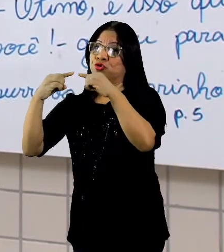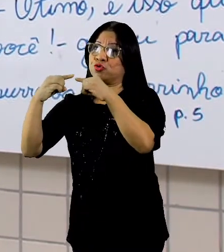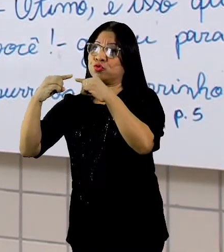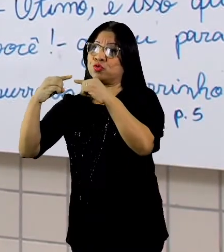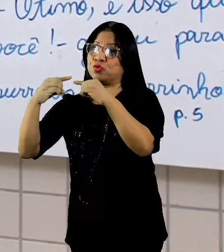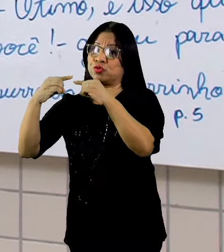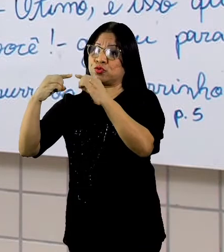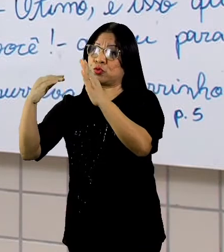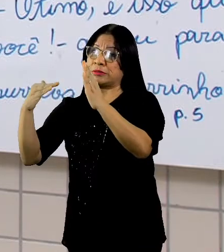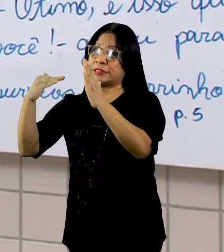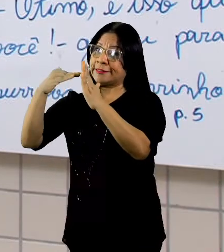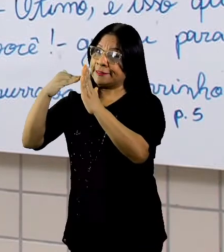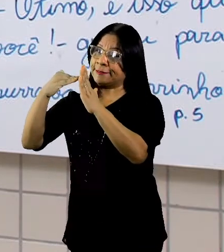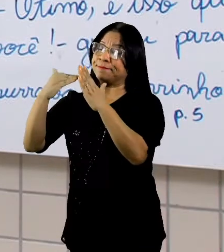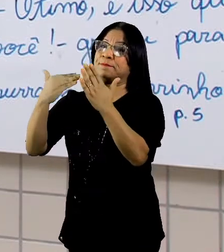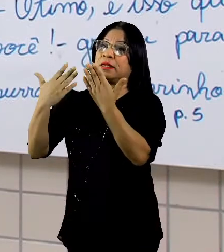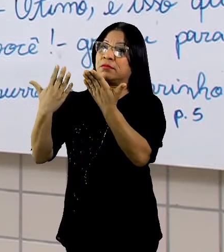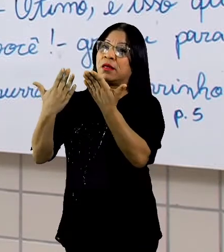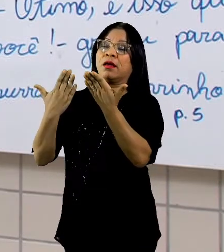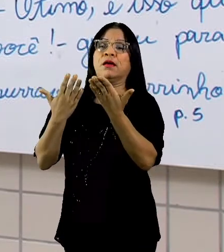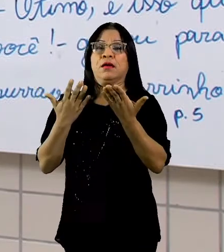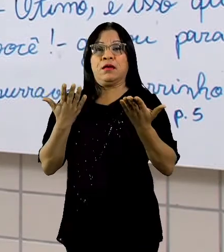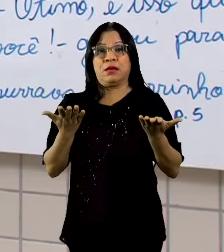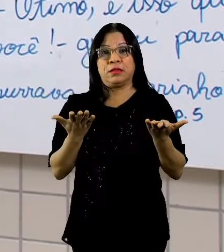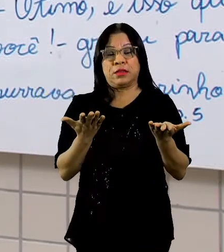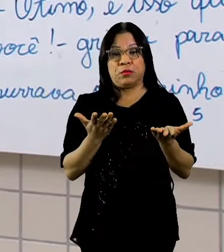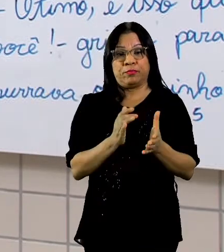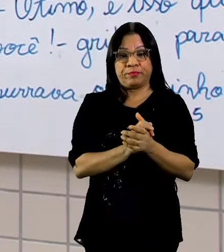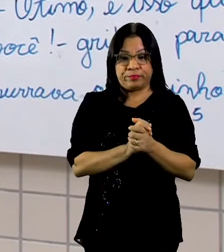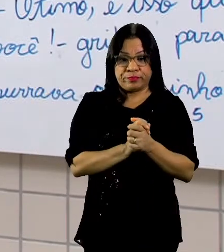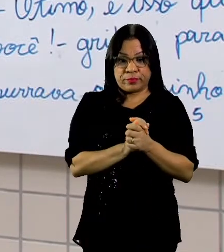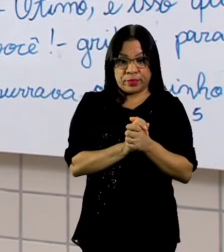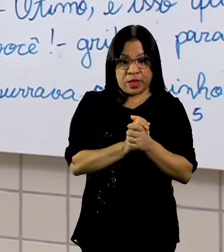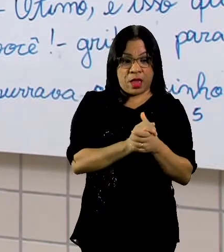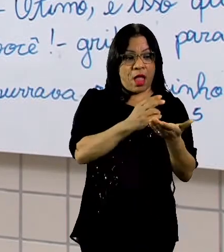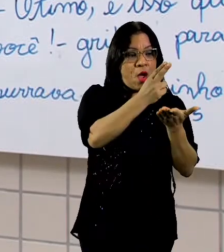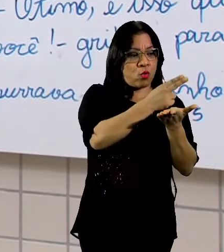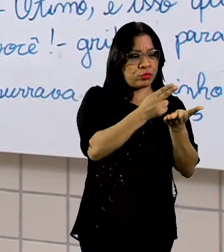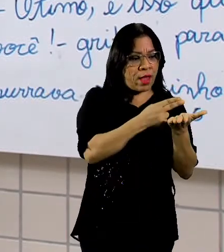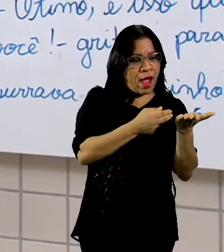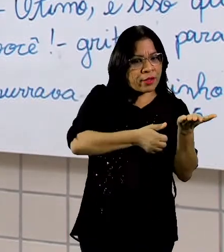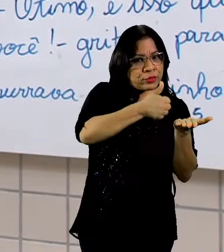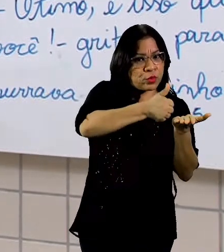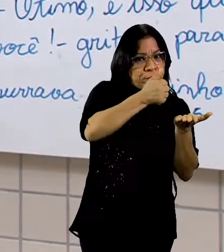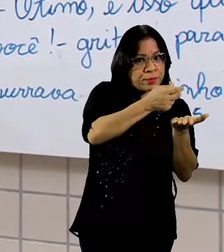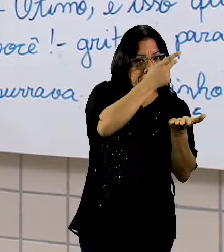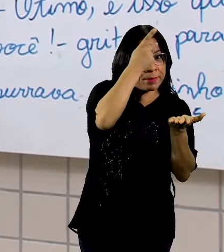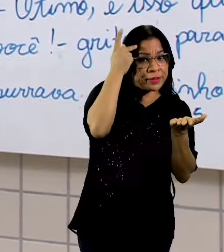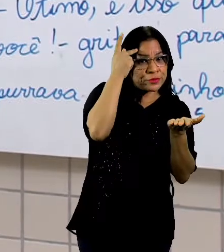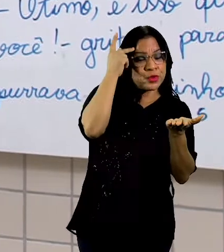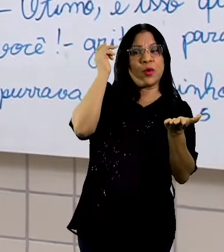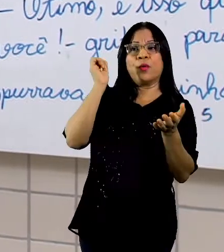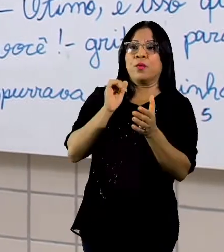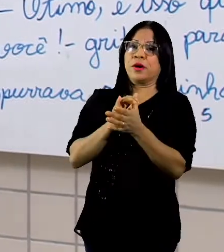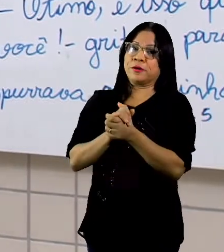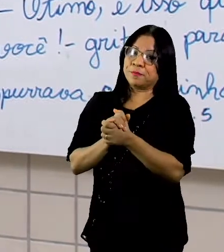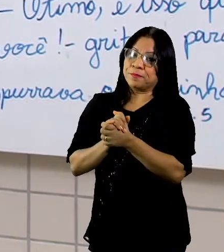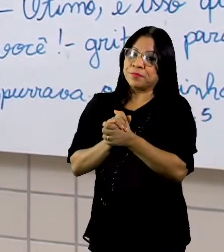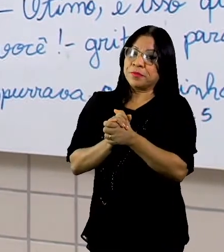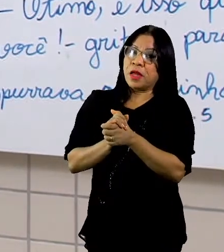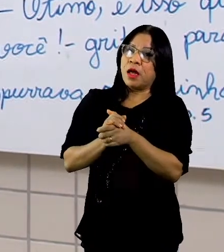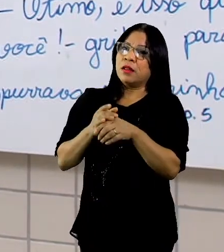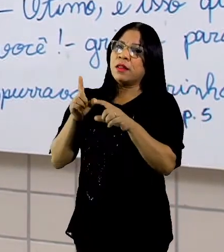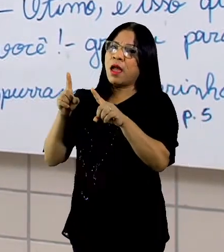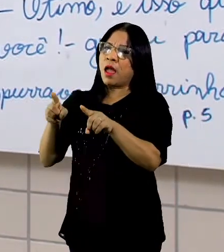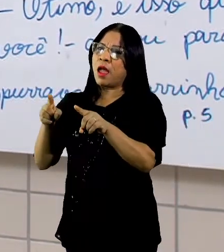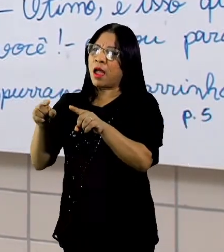a história. Neste caso aqui, o narrador em primeira pessoa. E o discurso direto? Com certeza vocês